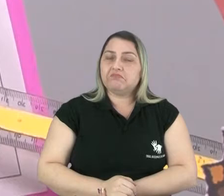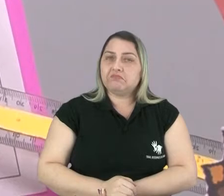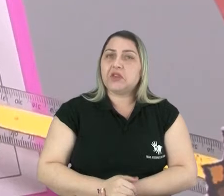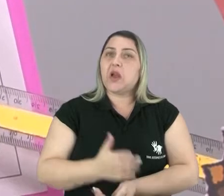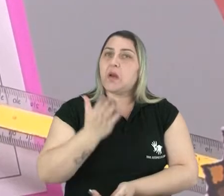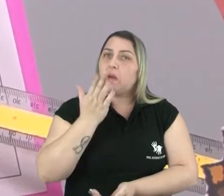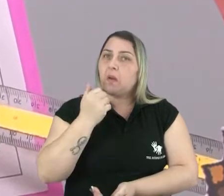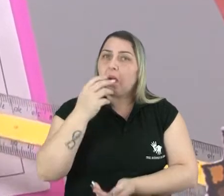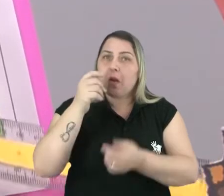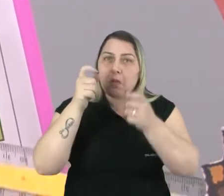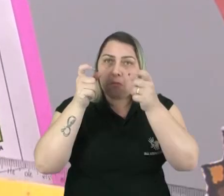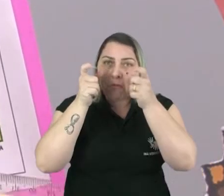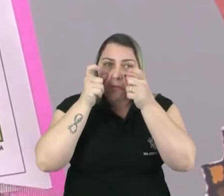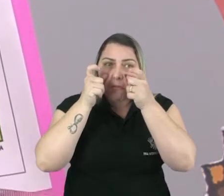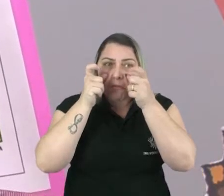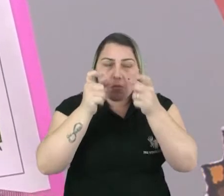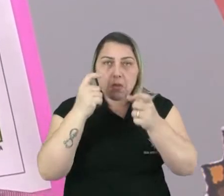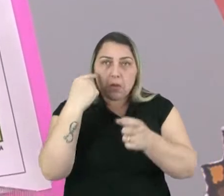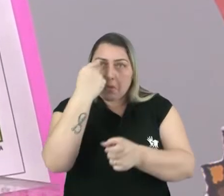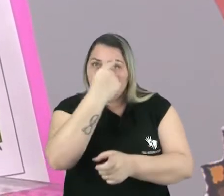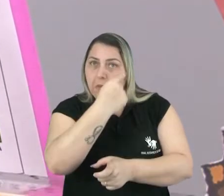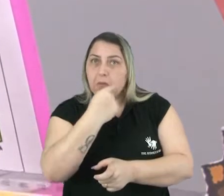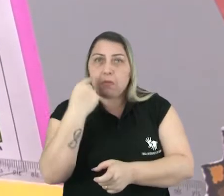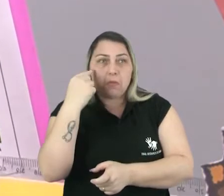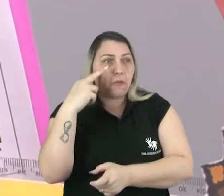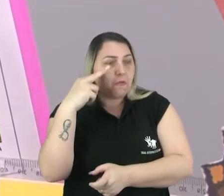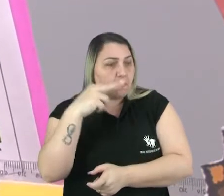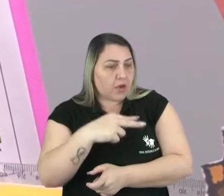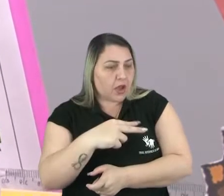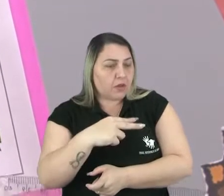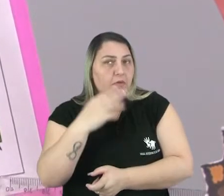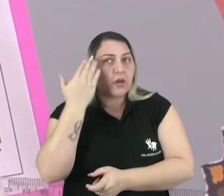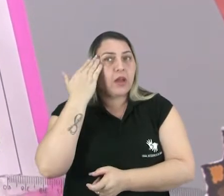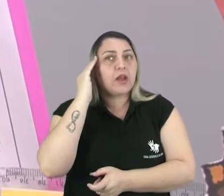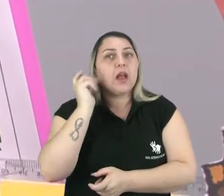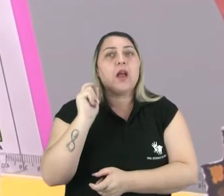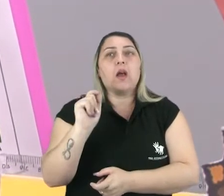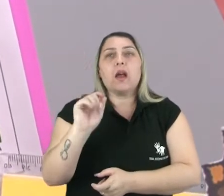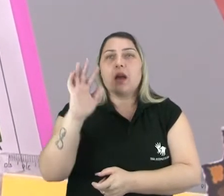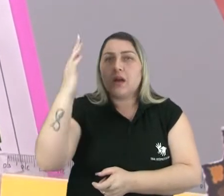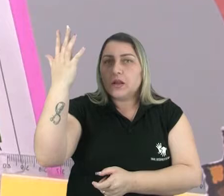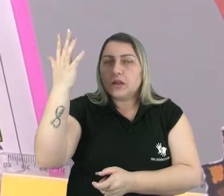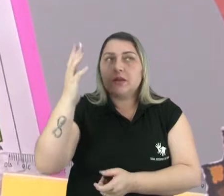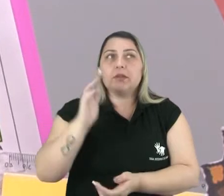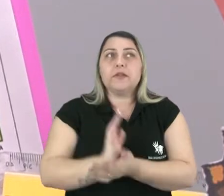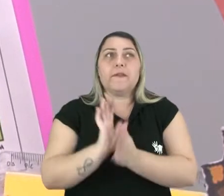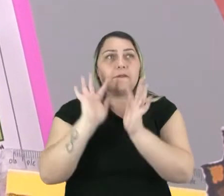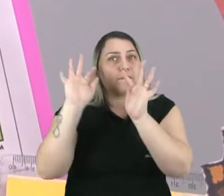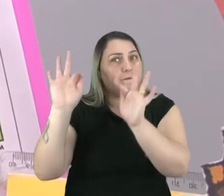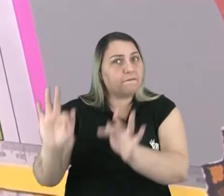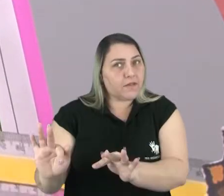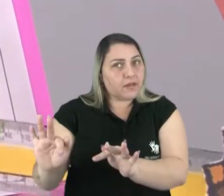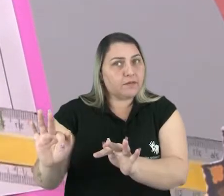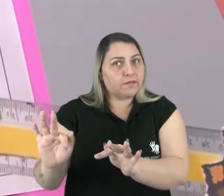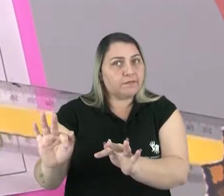os olhos. Entenderam o que aconteceu? Aqui, fim. A história